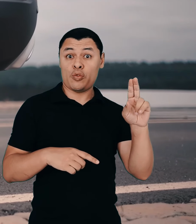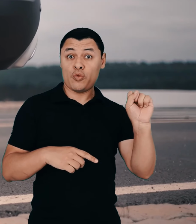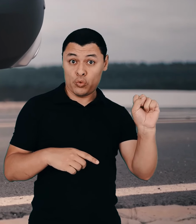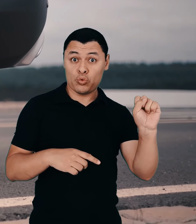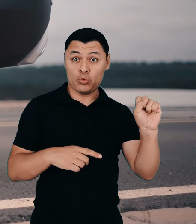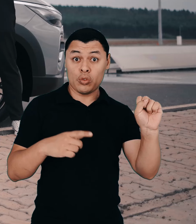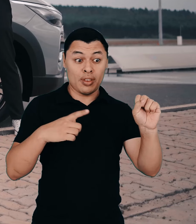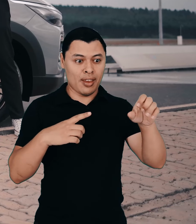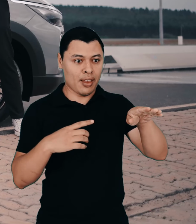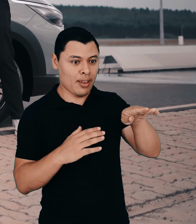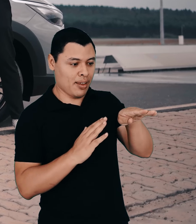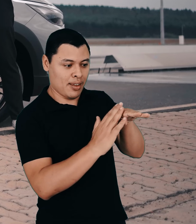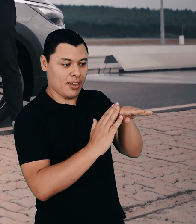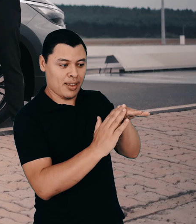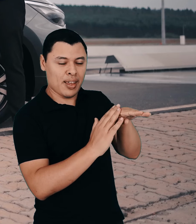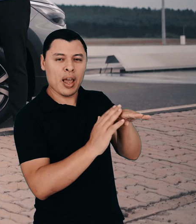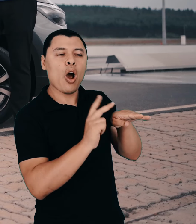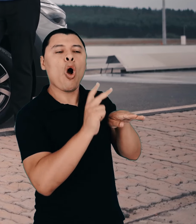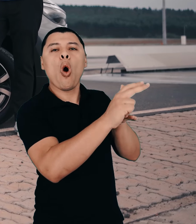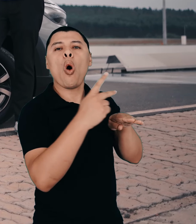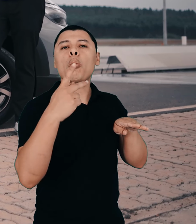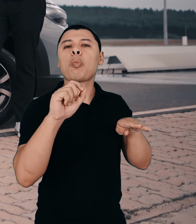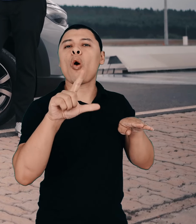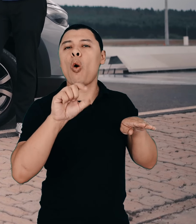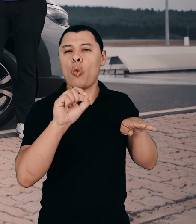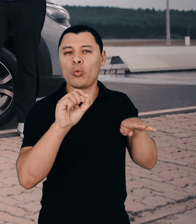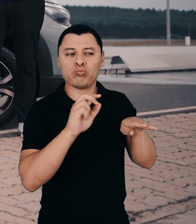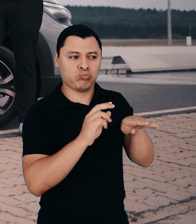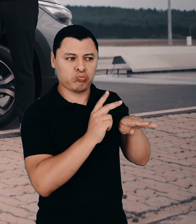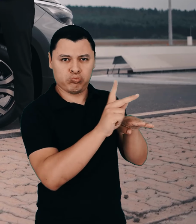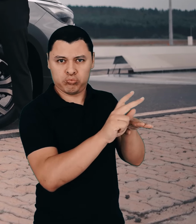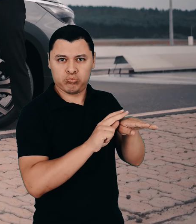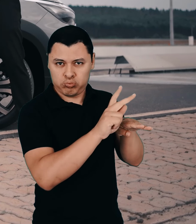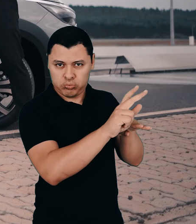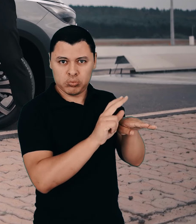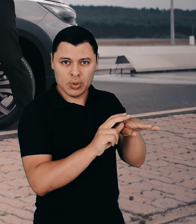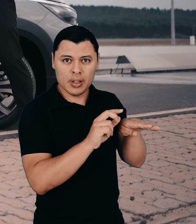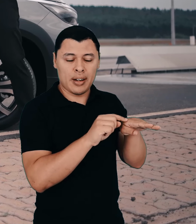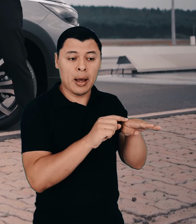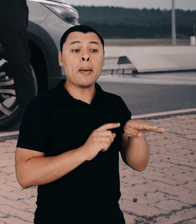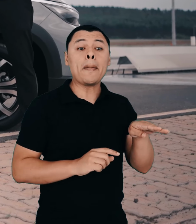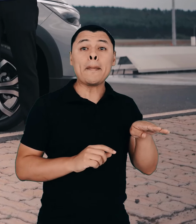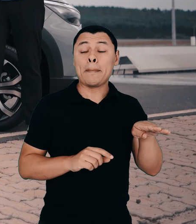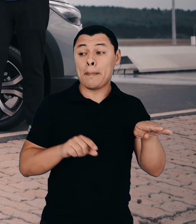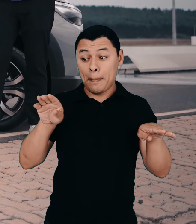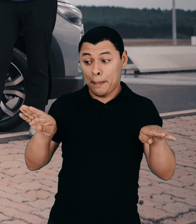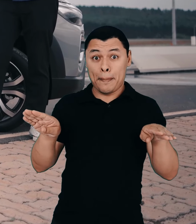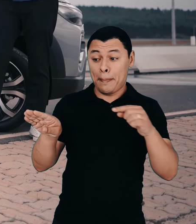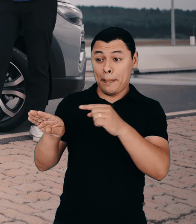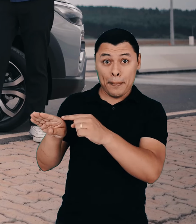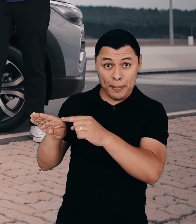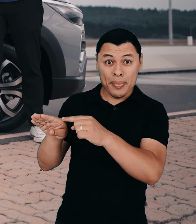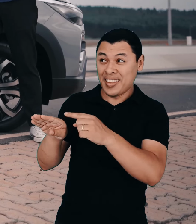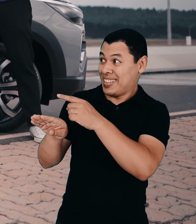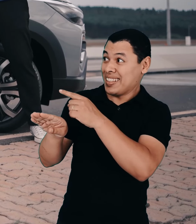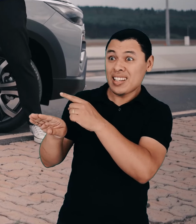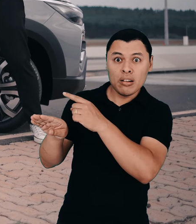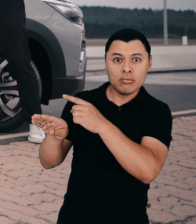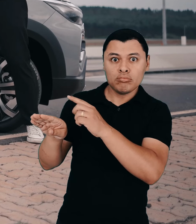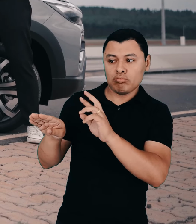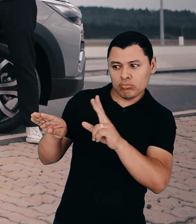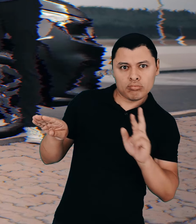seção central do Polo, né? Inclusive mesmo entre eixos, mesmas portas e vidros. Aqui a gente tem uma resolução de receita bem parecida, né? A gente tem as folhas externas